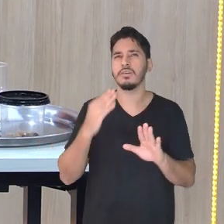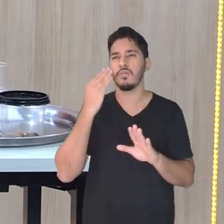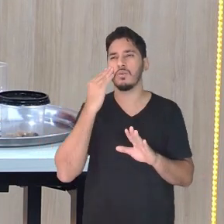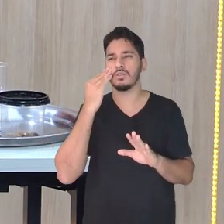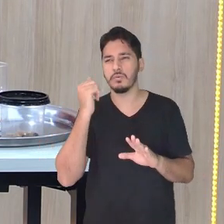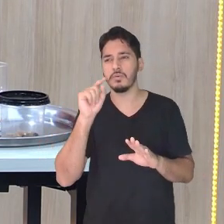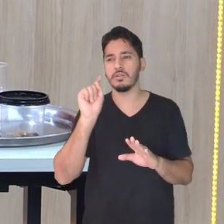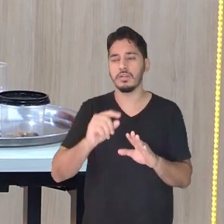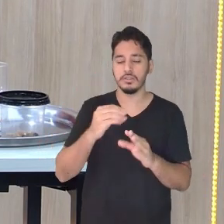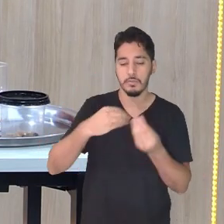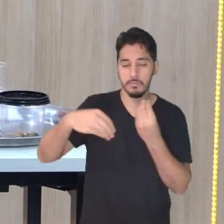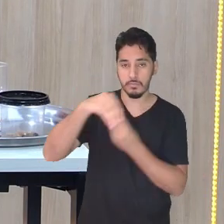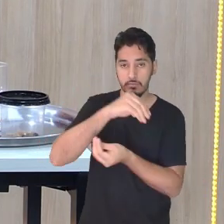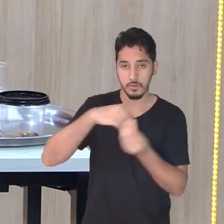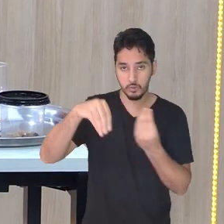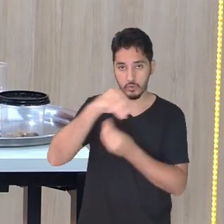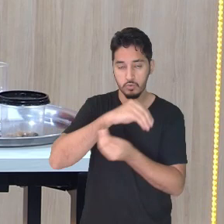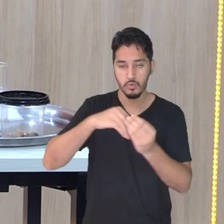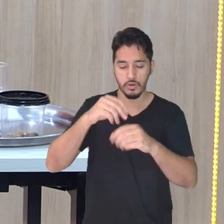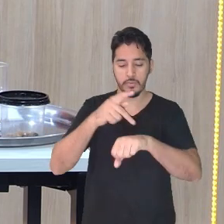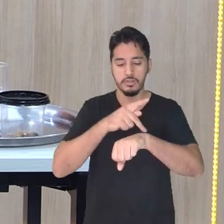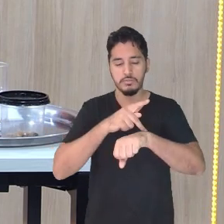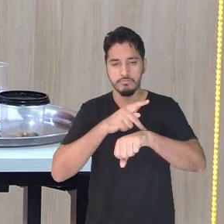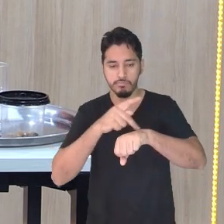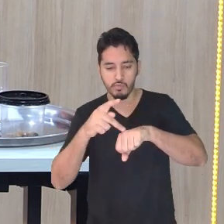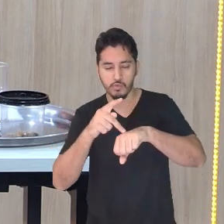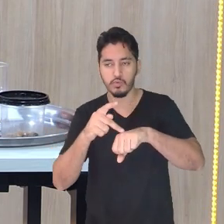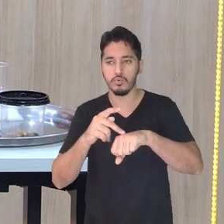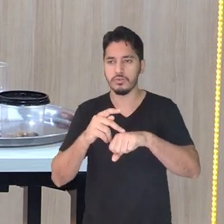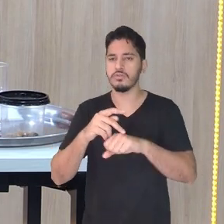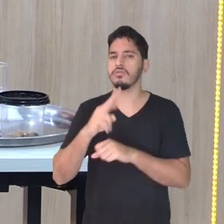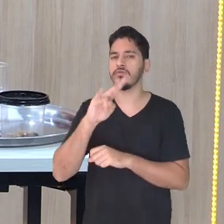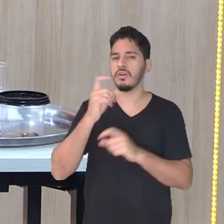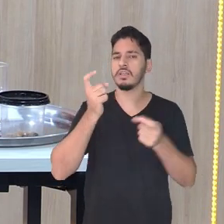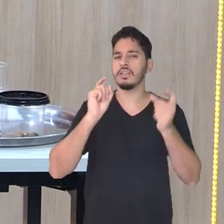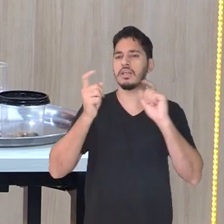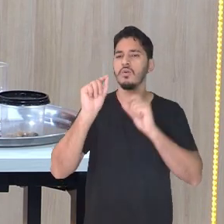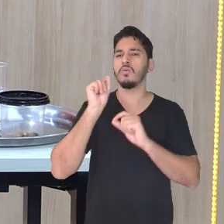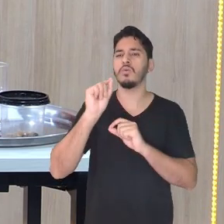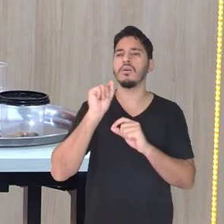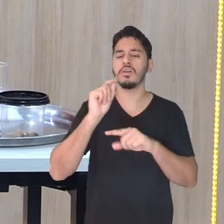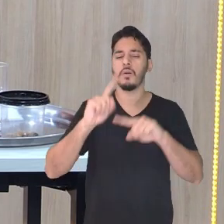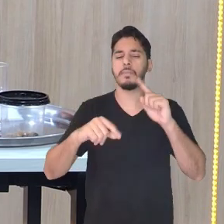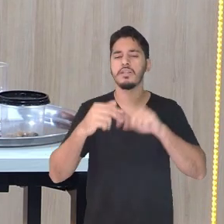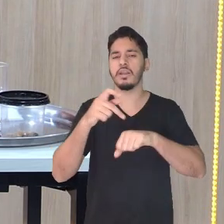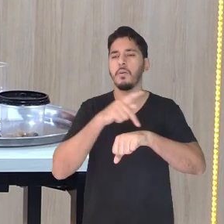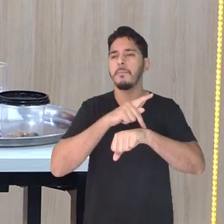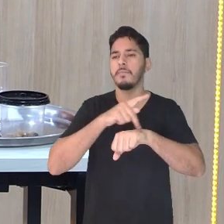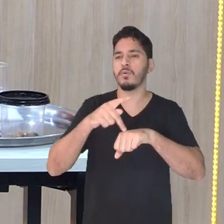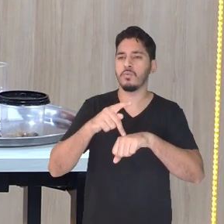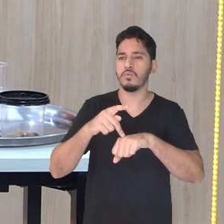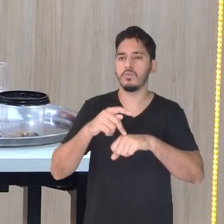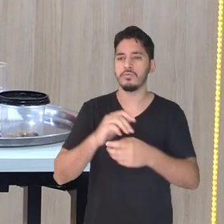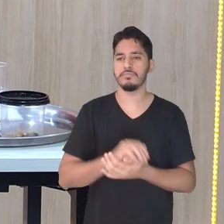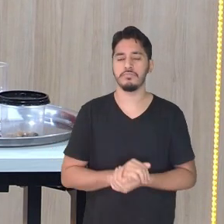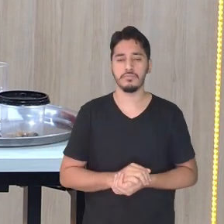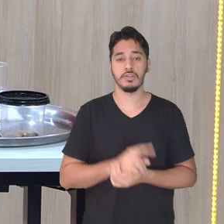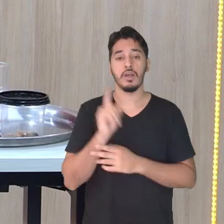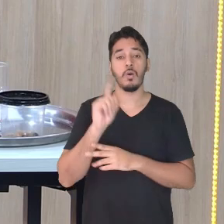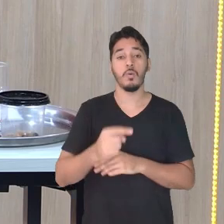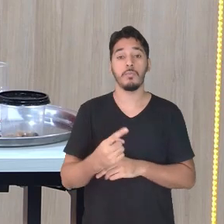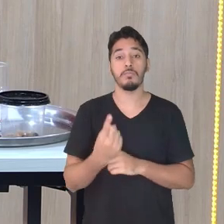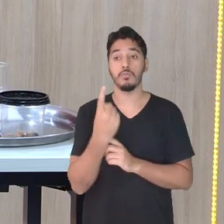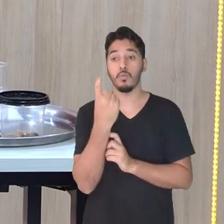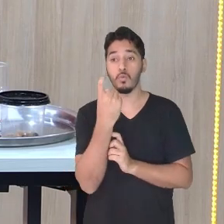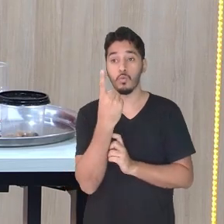essa mistura aí, esses materiais puros, a gente vai daqui a pouco discutir o que é um material puro. Formado por um mesmo tipo